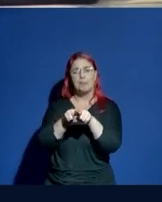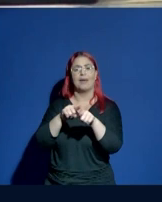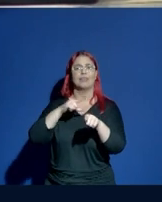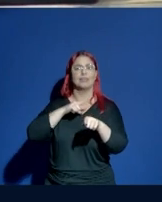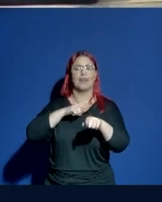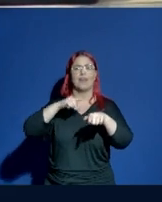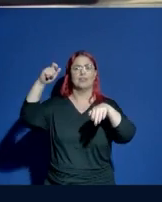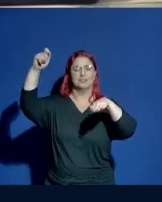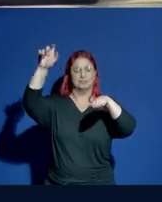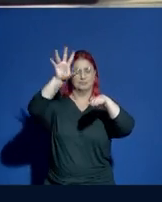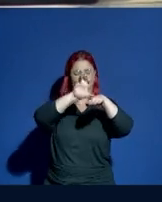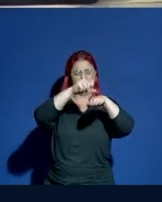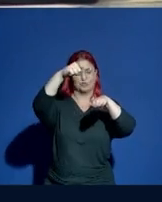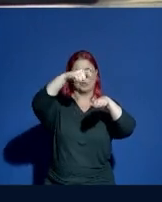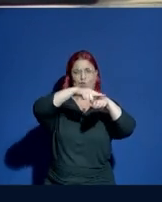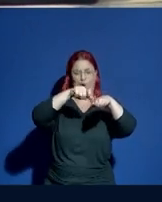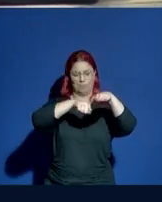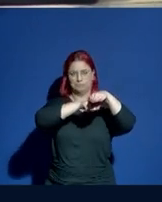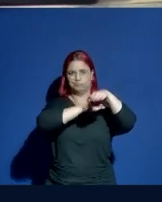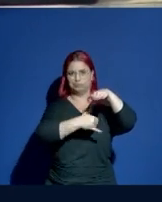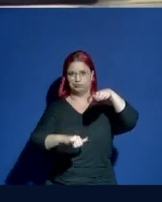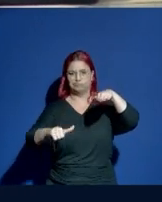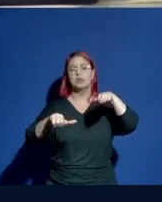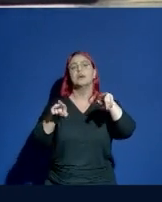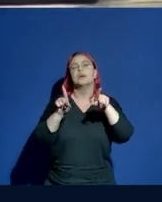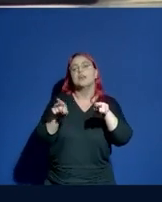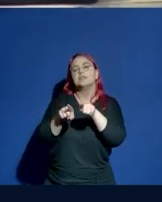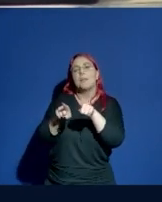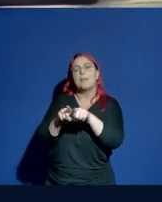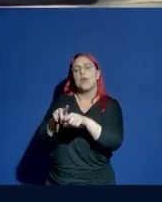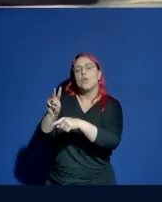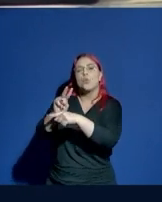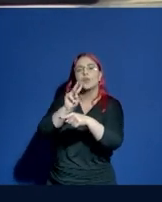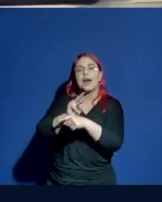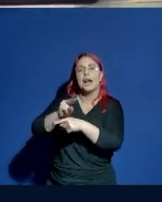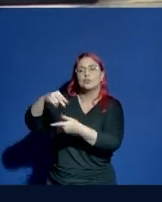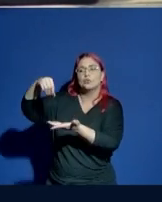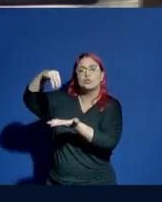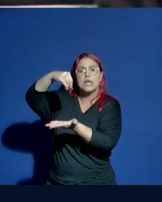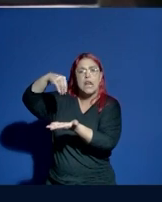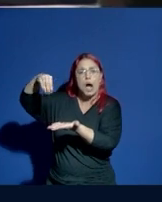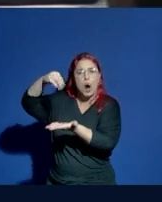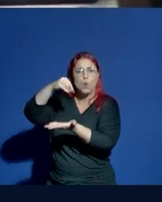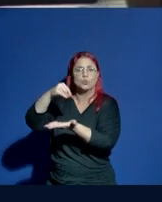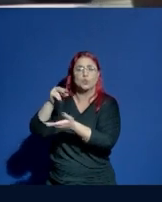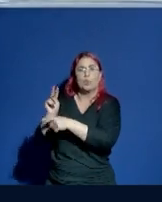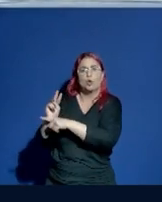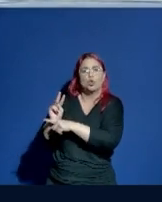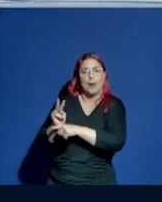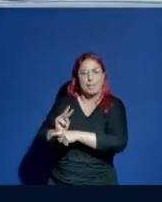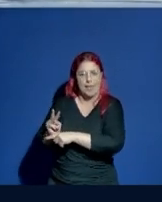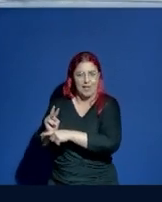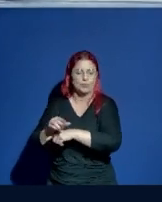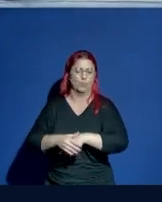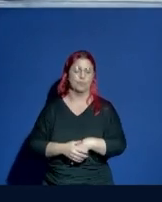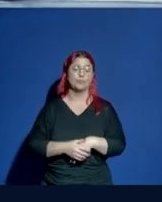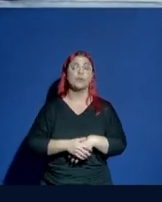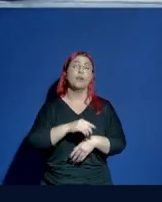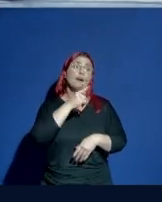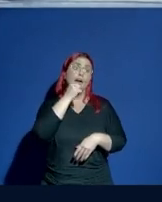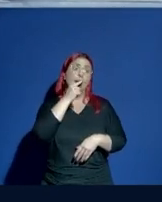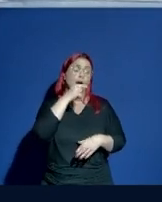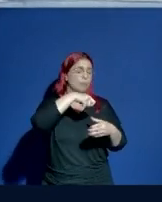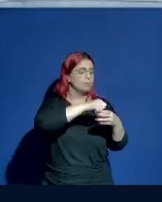termomet operação que a saúde do grão nos Silos esse monitoramento é a irrigação